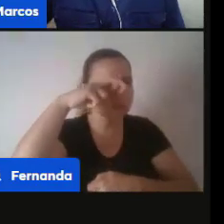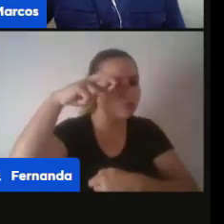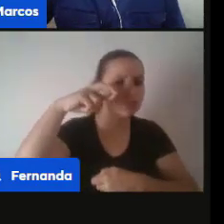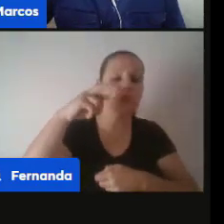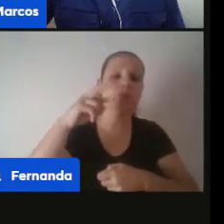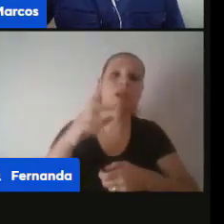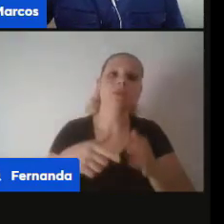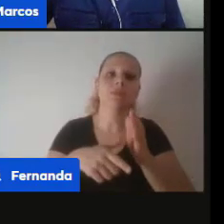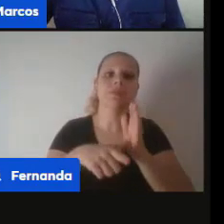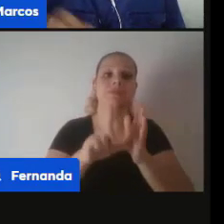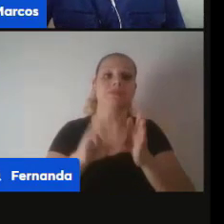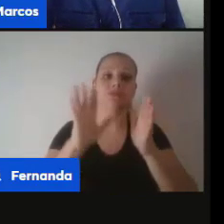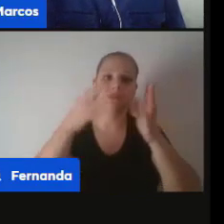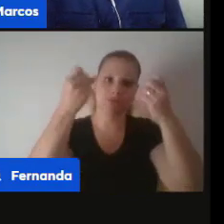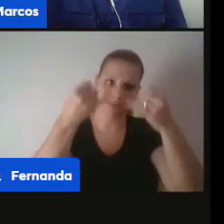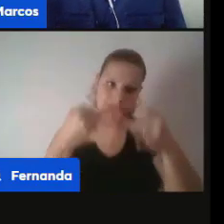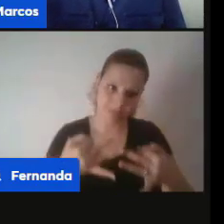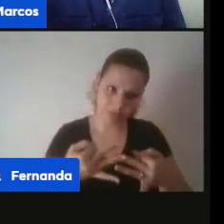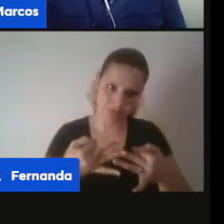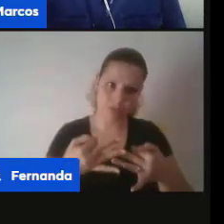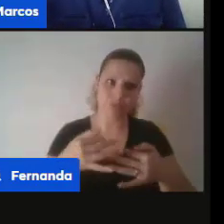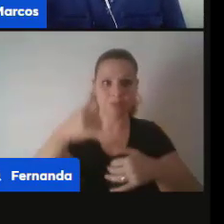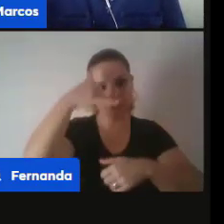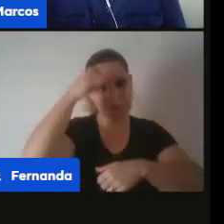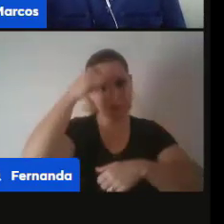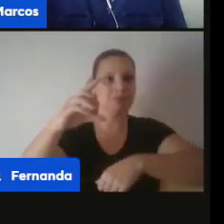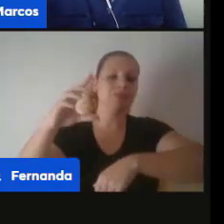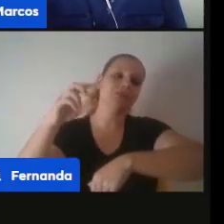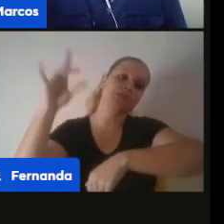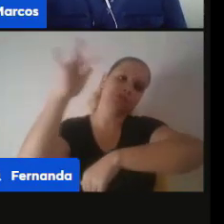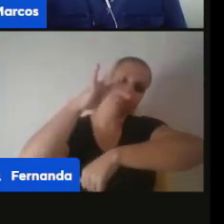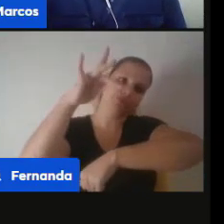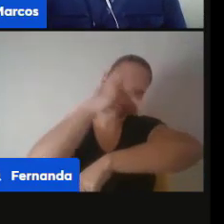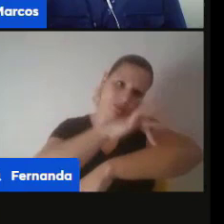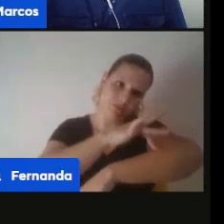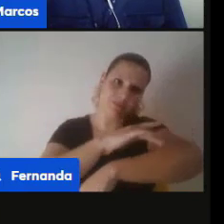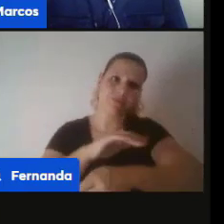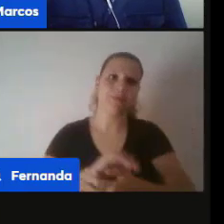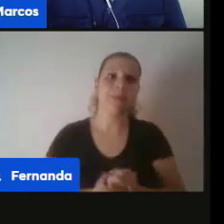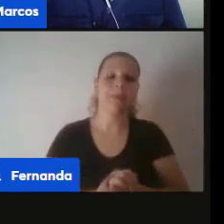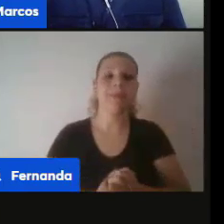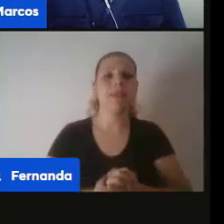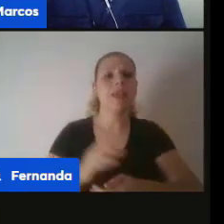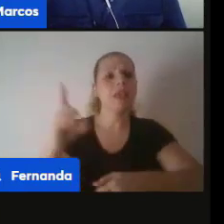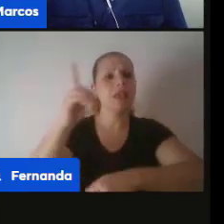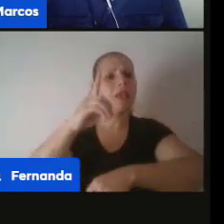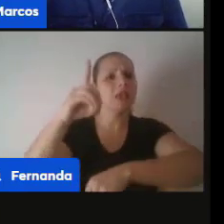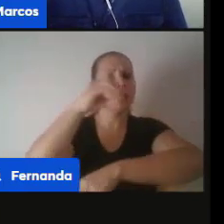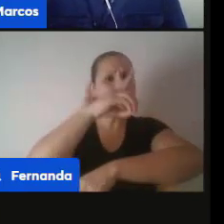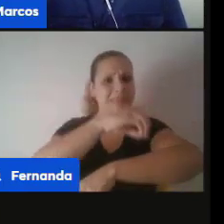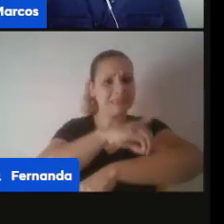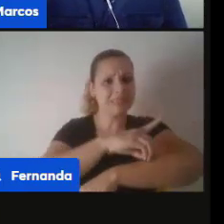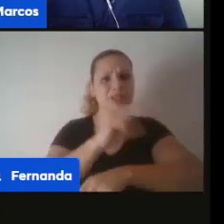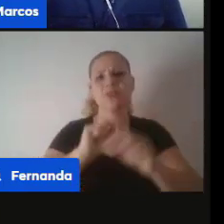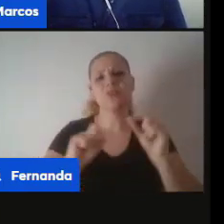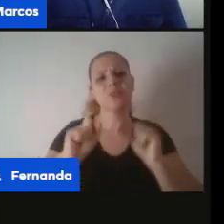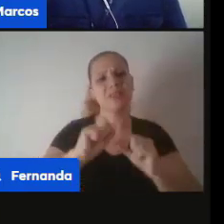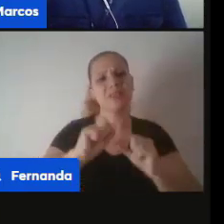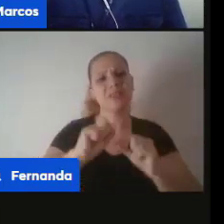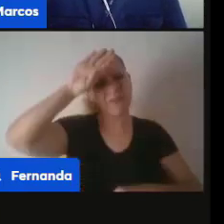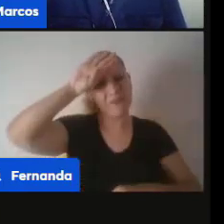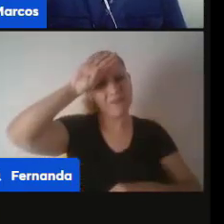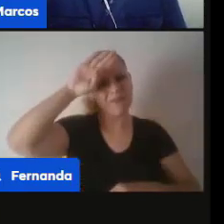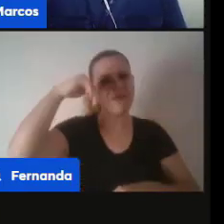gente evitando o mosquito, a gente evita essas doenças. Tá? A dengue, tá? Febre intensa. Não